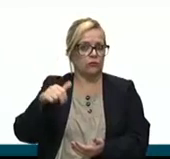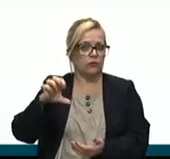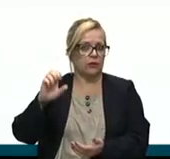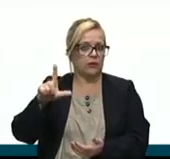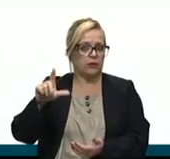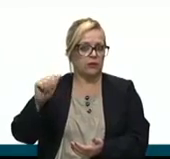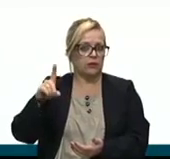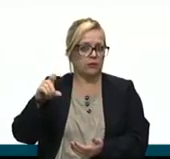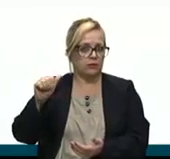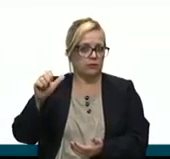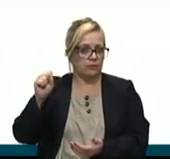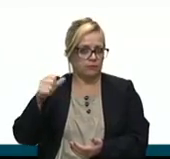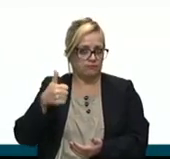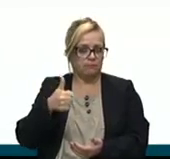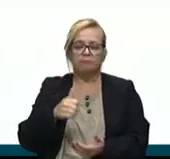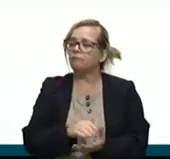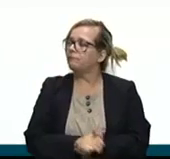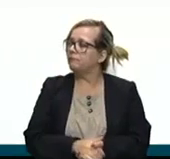toneladas.